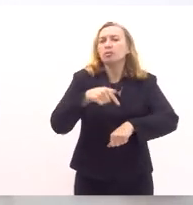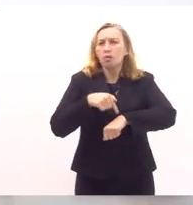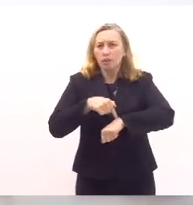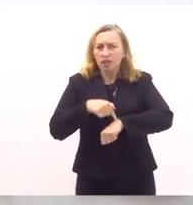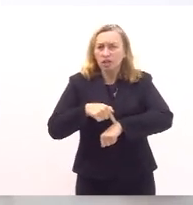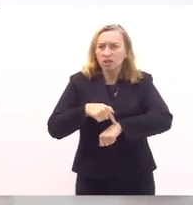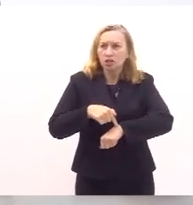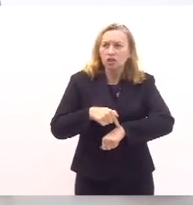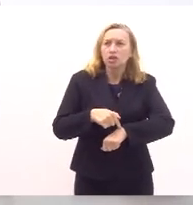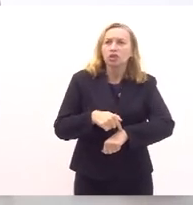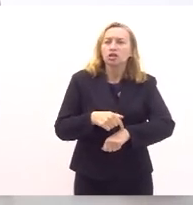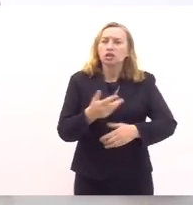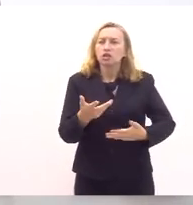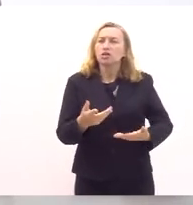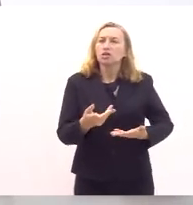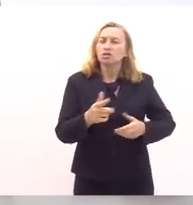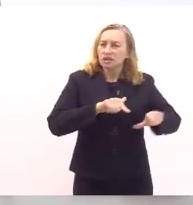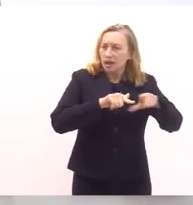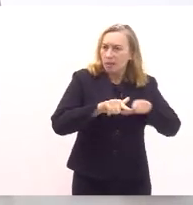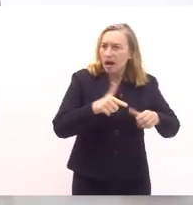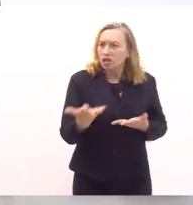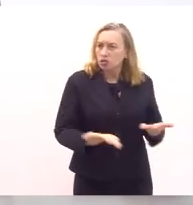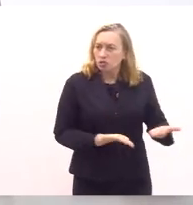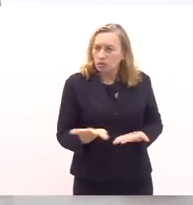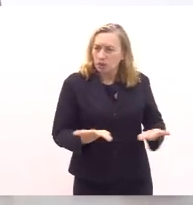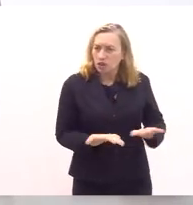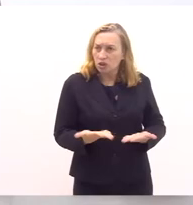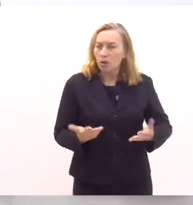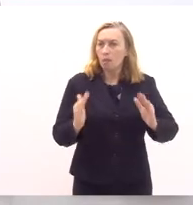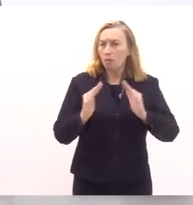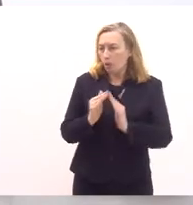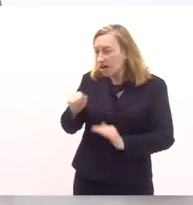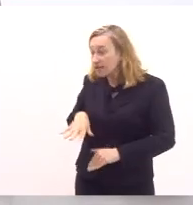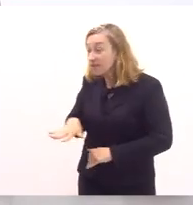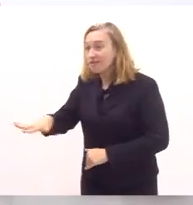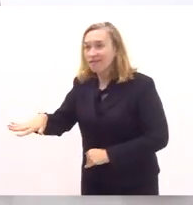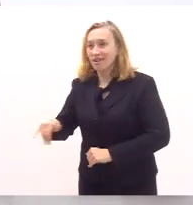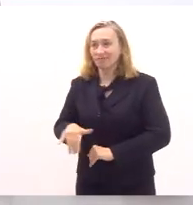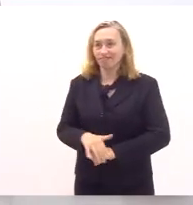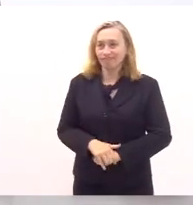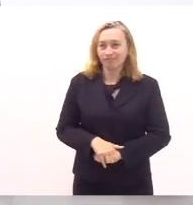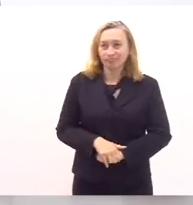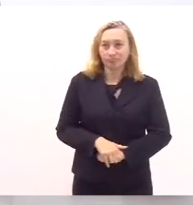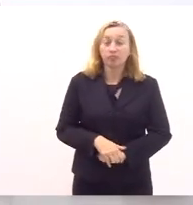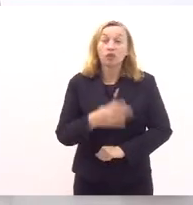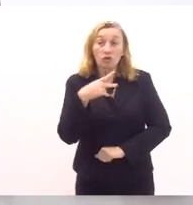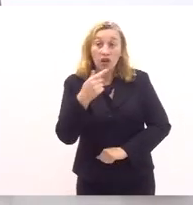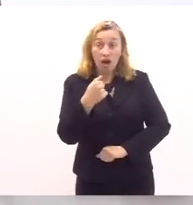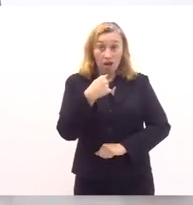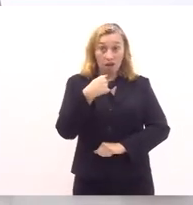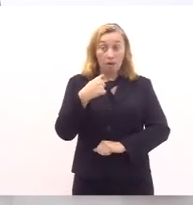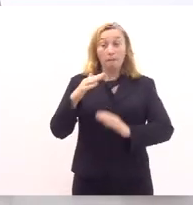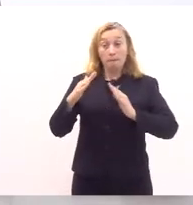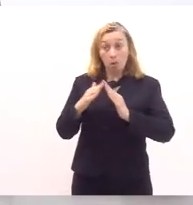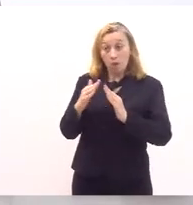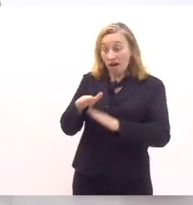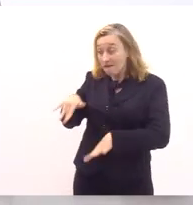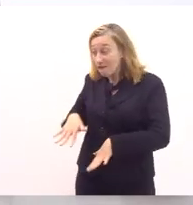E a maioria das domésticas mora em comunidades carentes. Vamos falar onde que eu moro. Favelas.